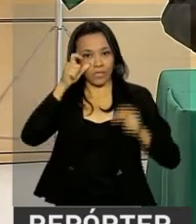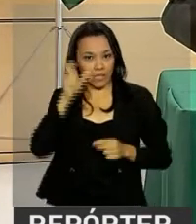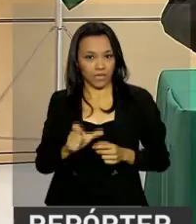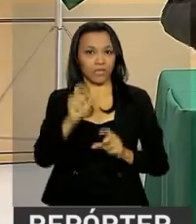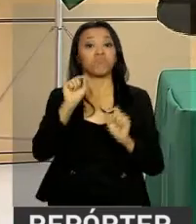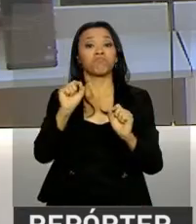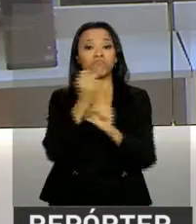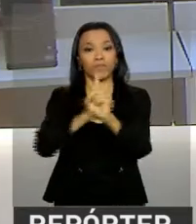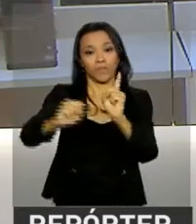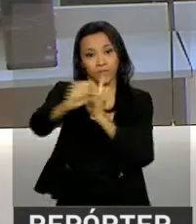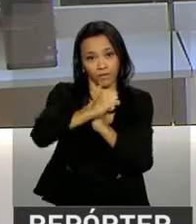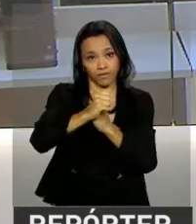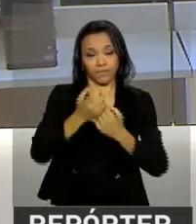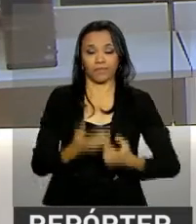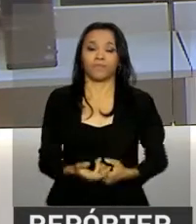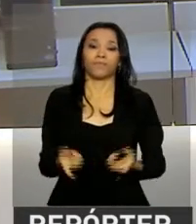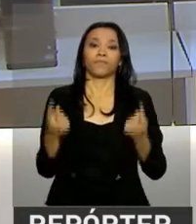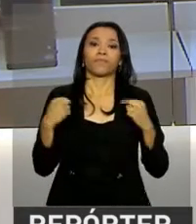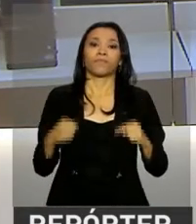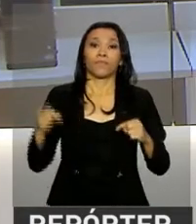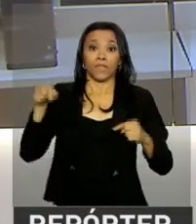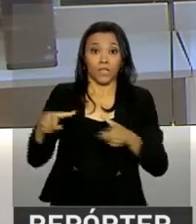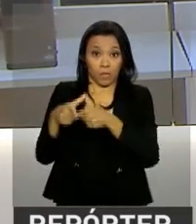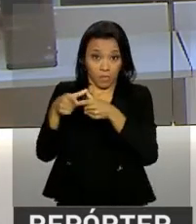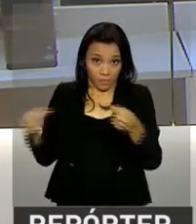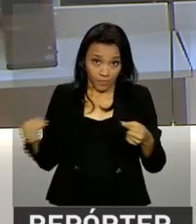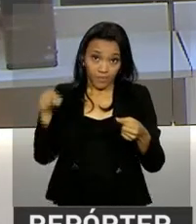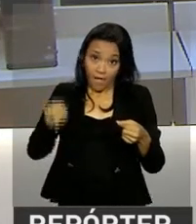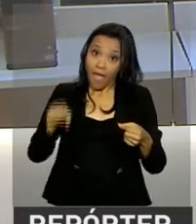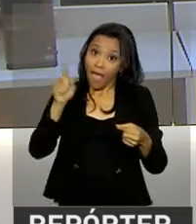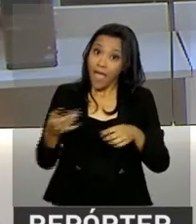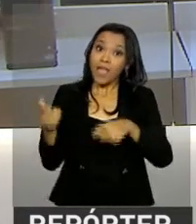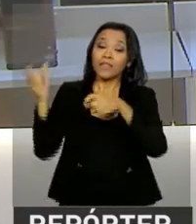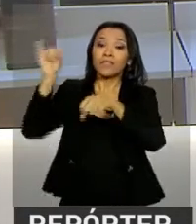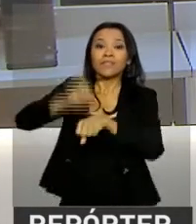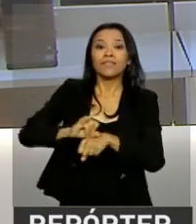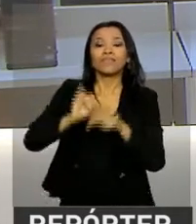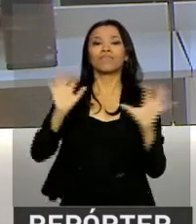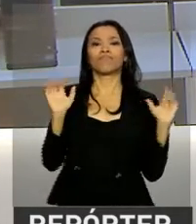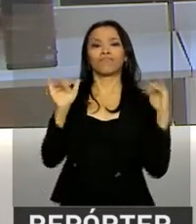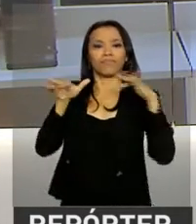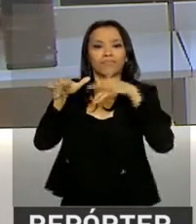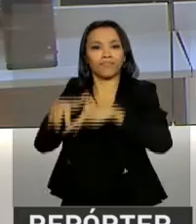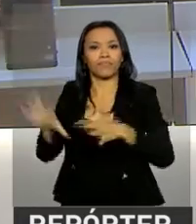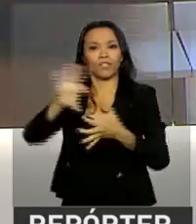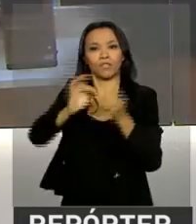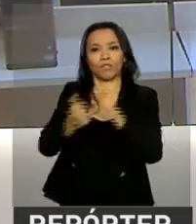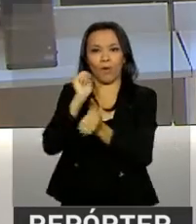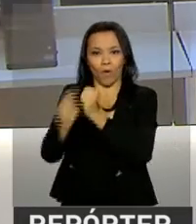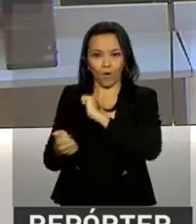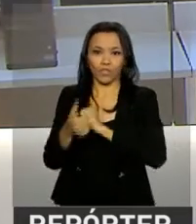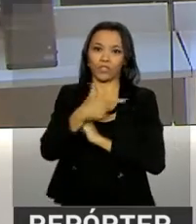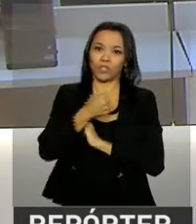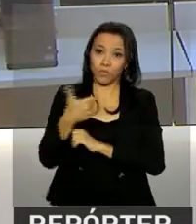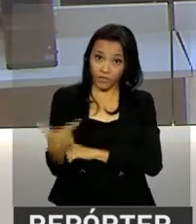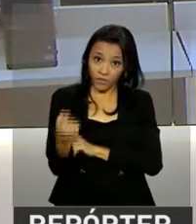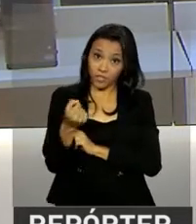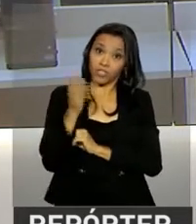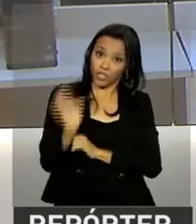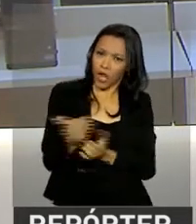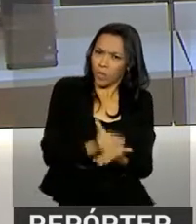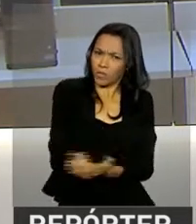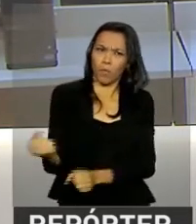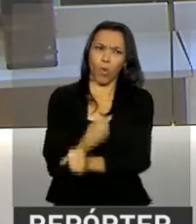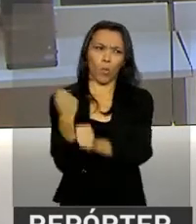sociedade e tóquio vai ser sede da olimpíada e para a olimpíada de 2020 a cidade já iniciou parte das